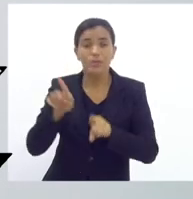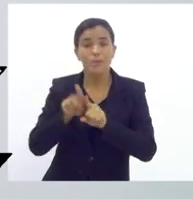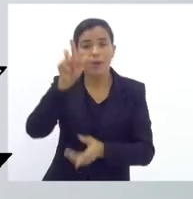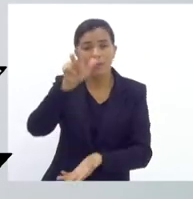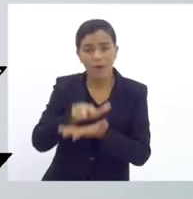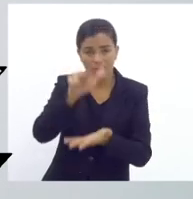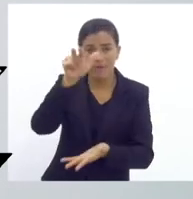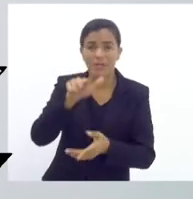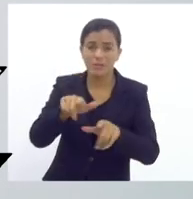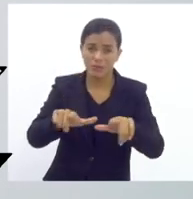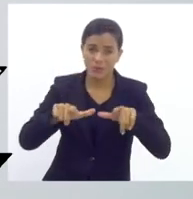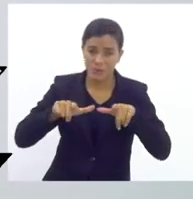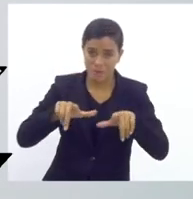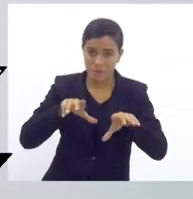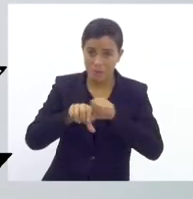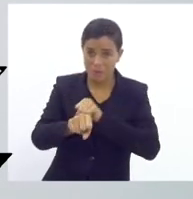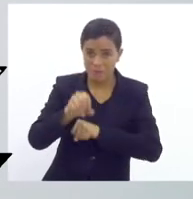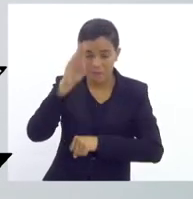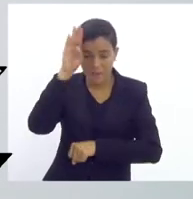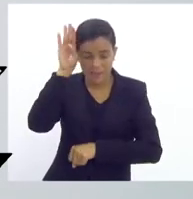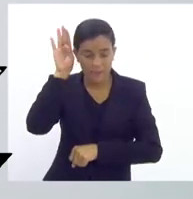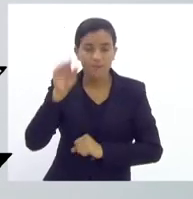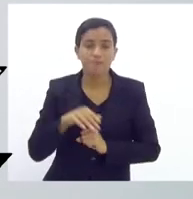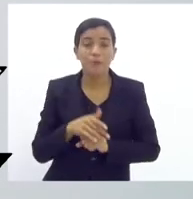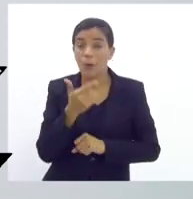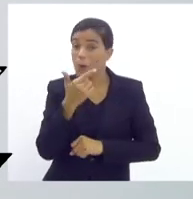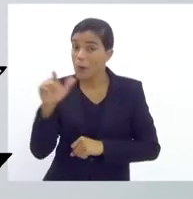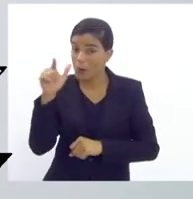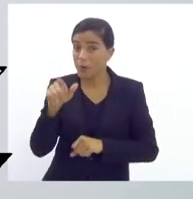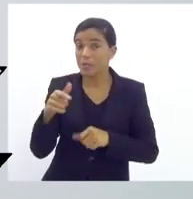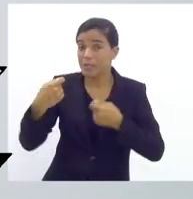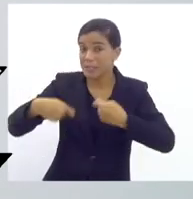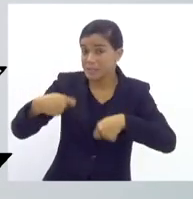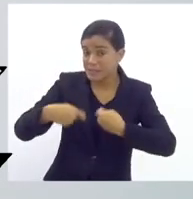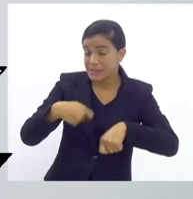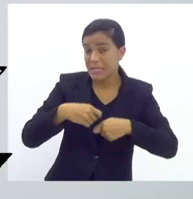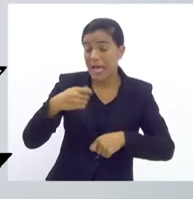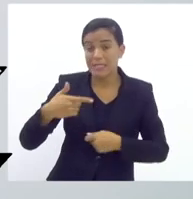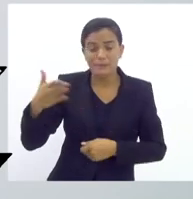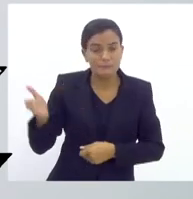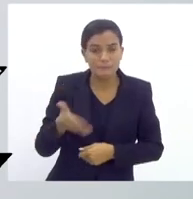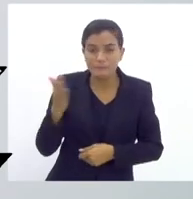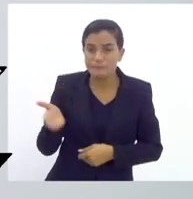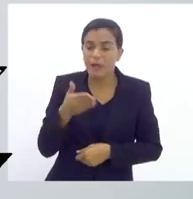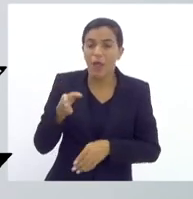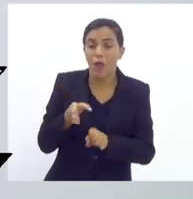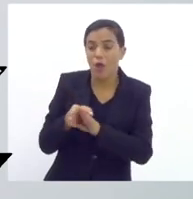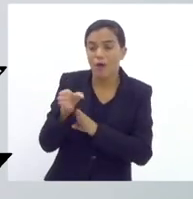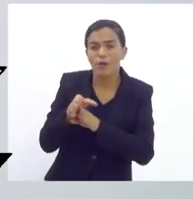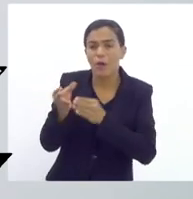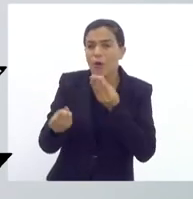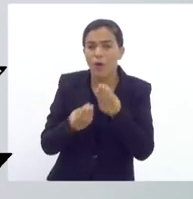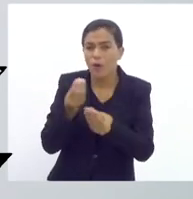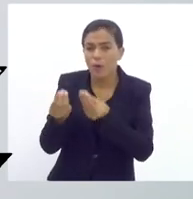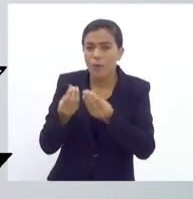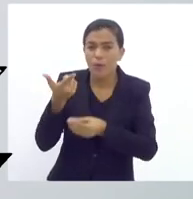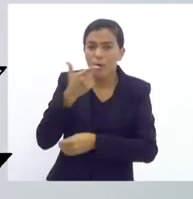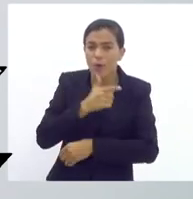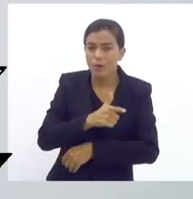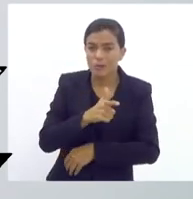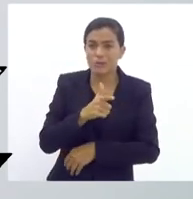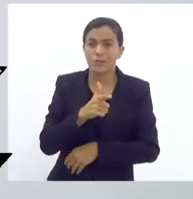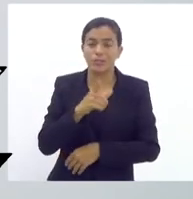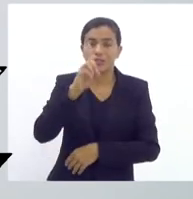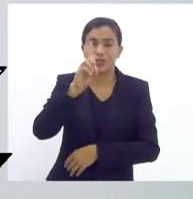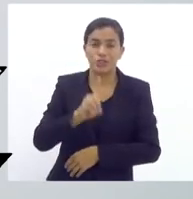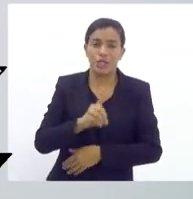diplomas e por fim outra demanda que aparece bastante também a orientação de como acessar a